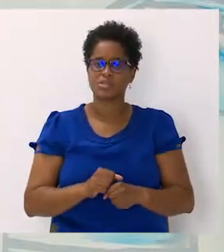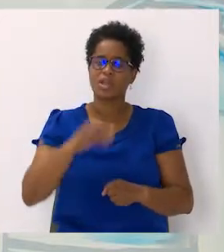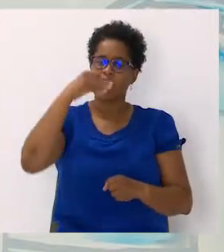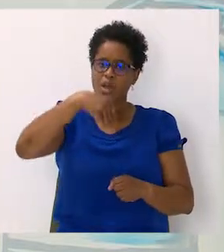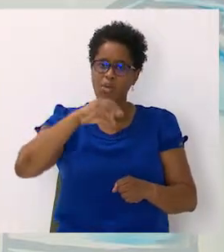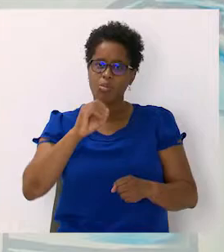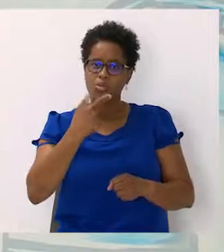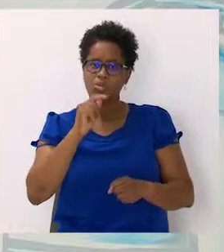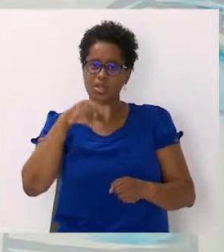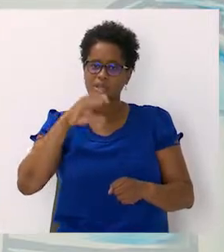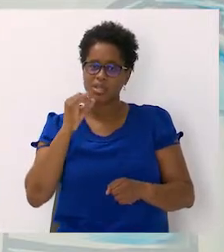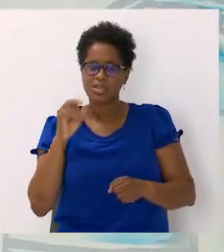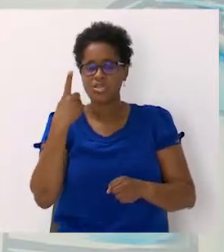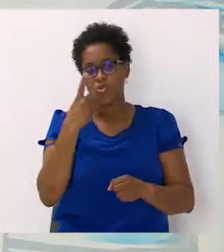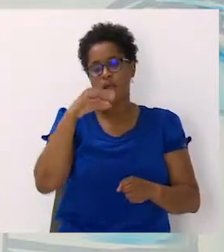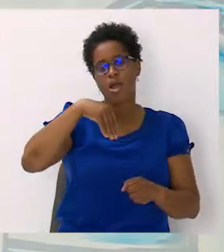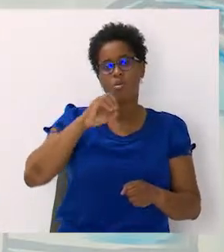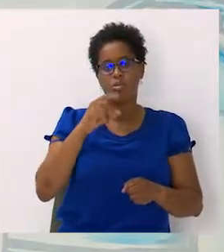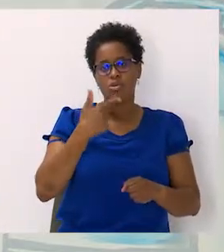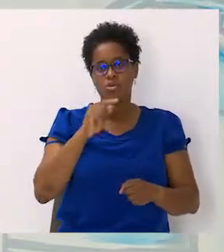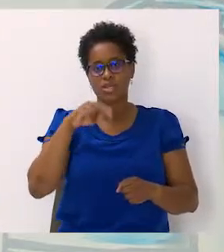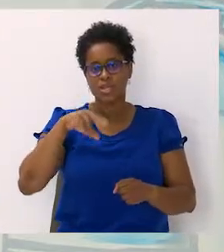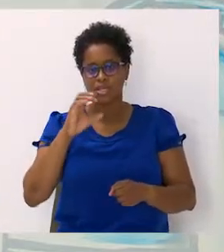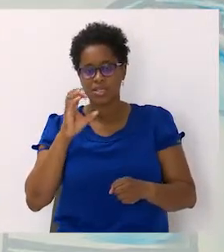a potência de uma potência